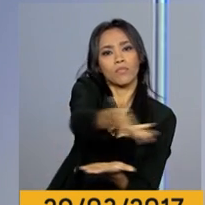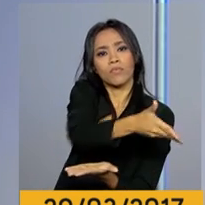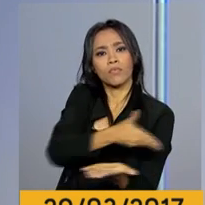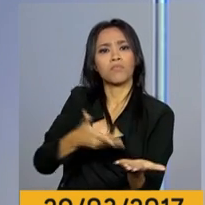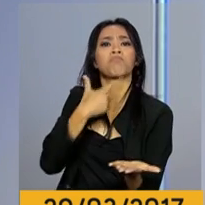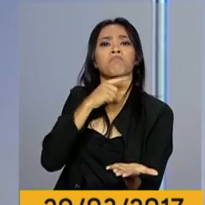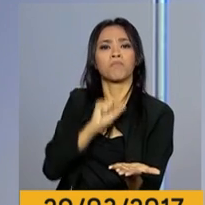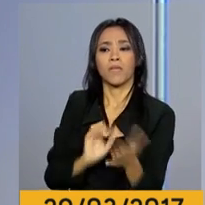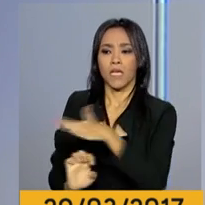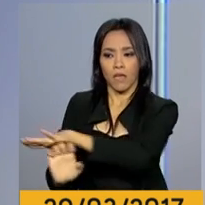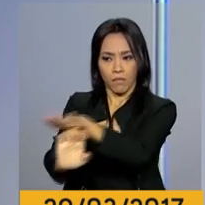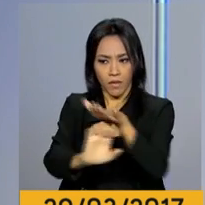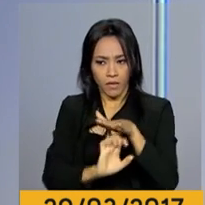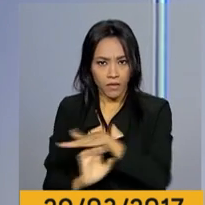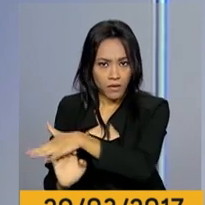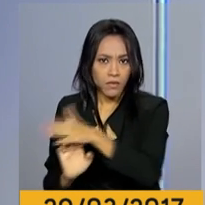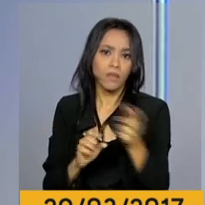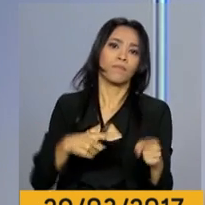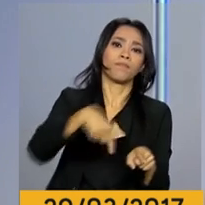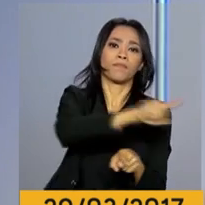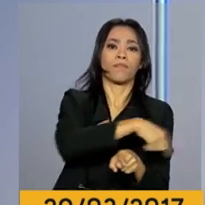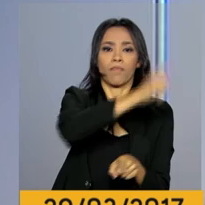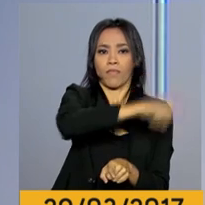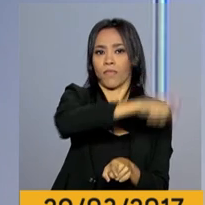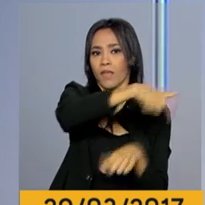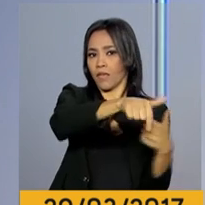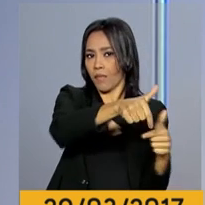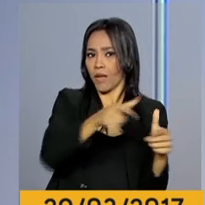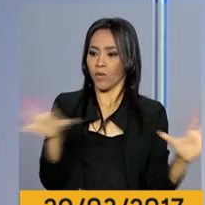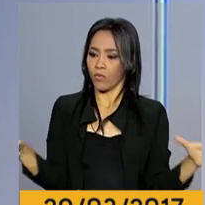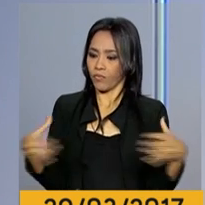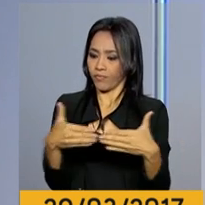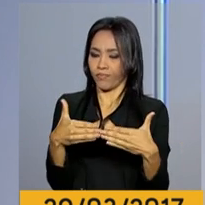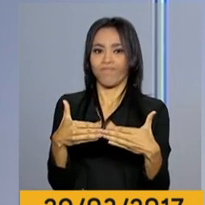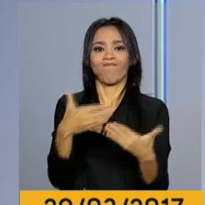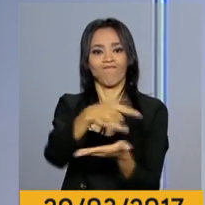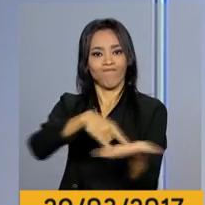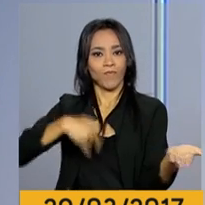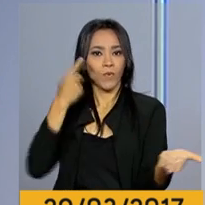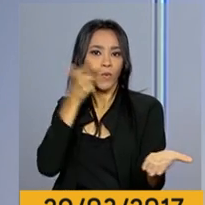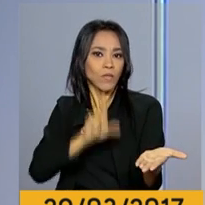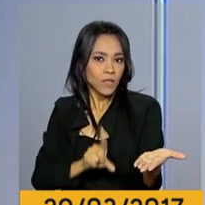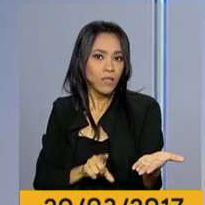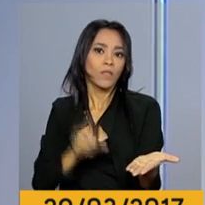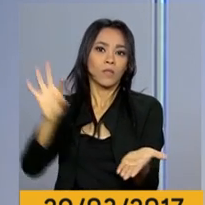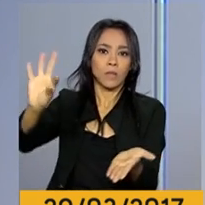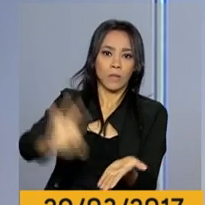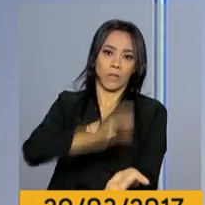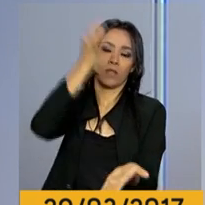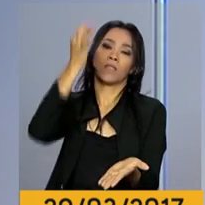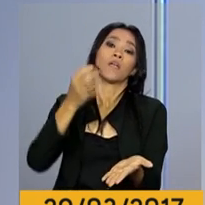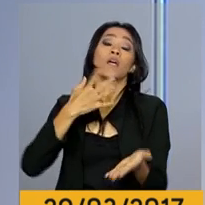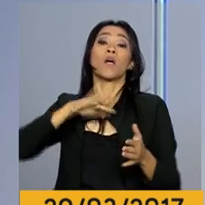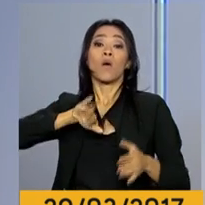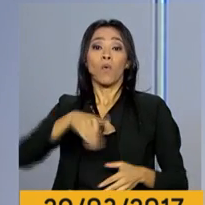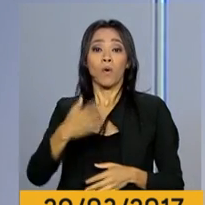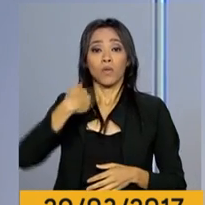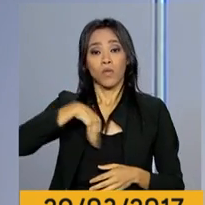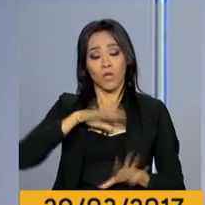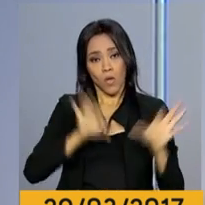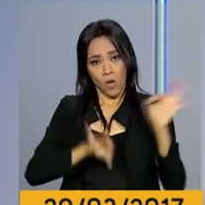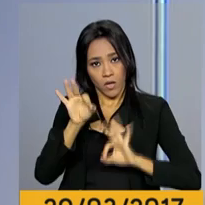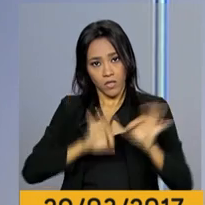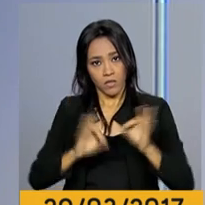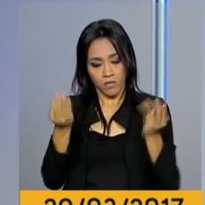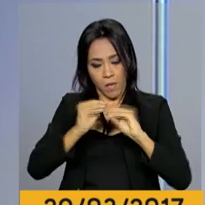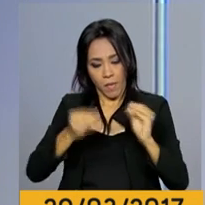empregadores tanto que no final do ano quando eu nós formatamos o projeto remetido ao